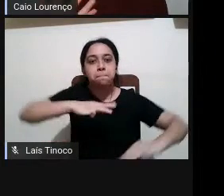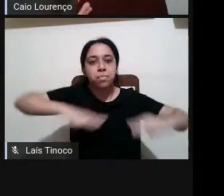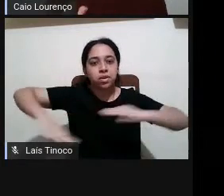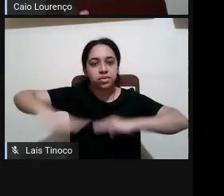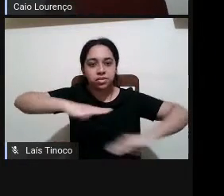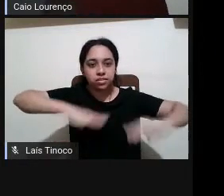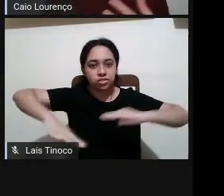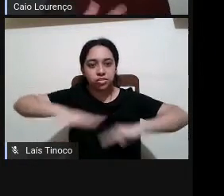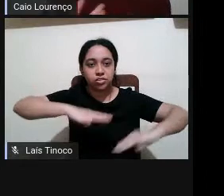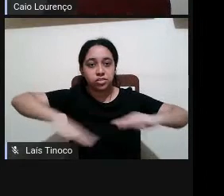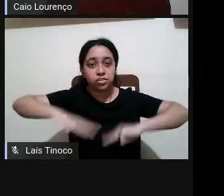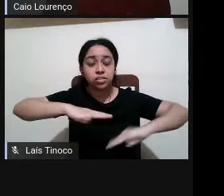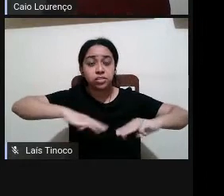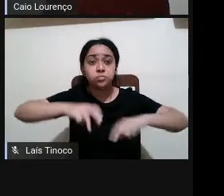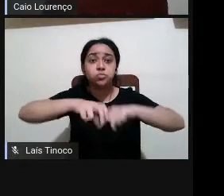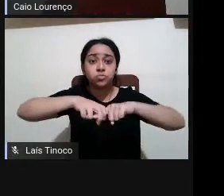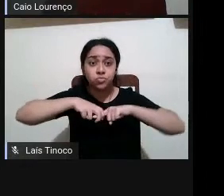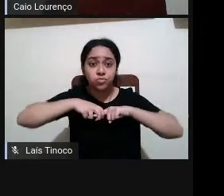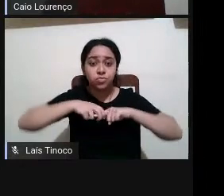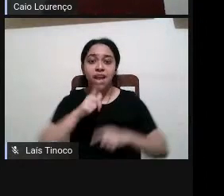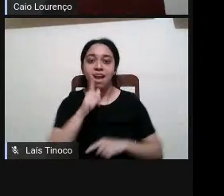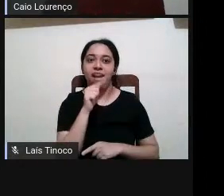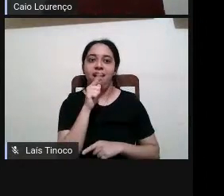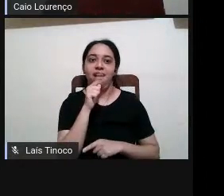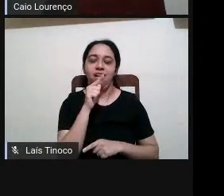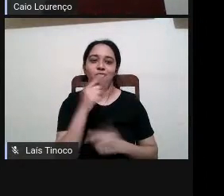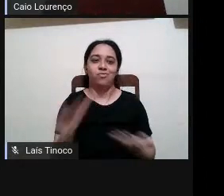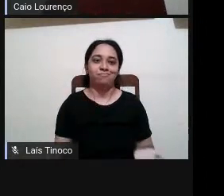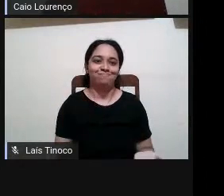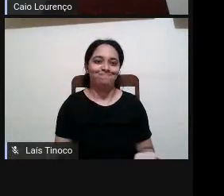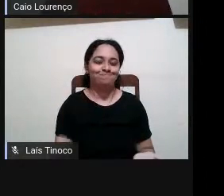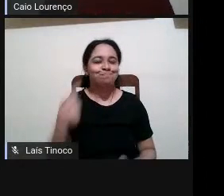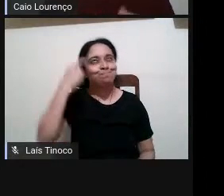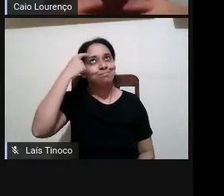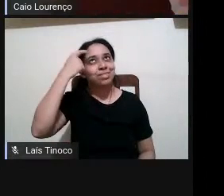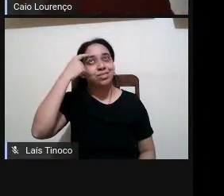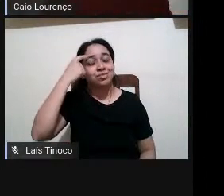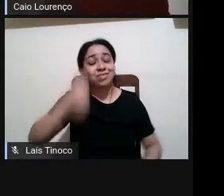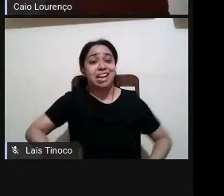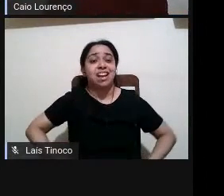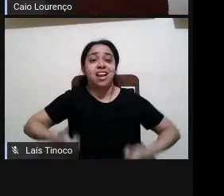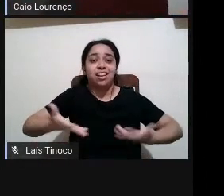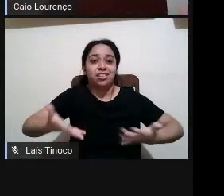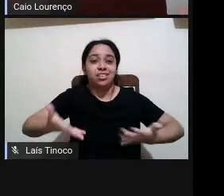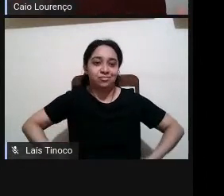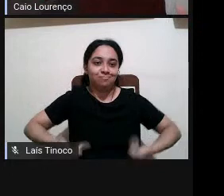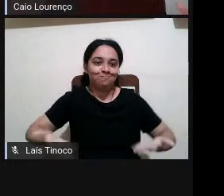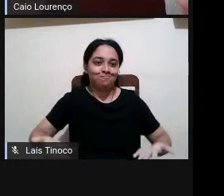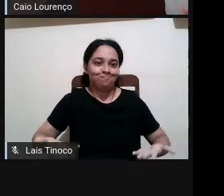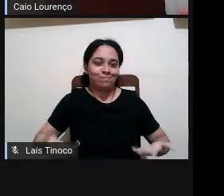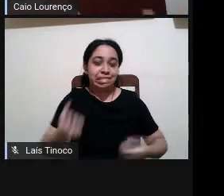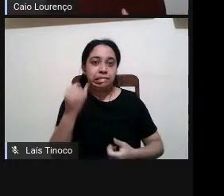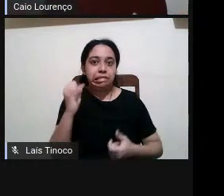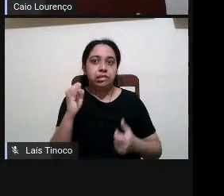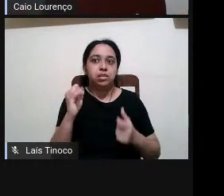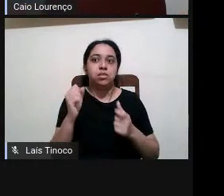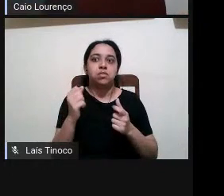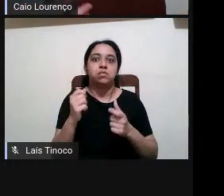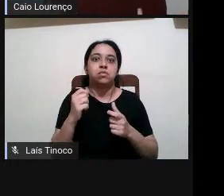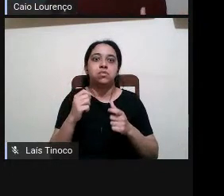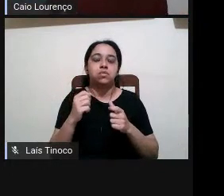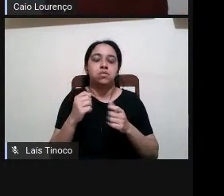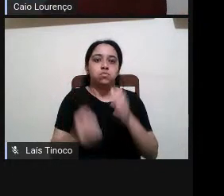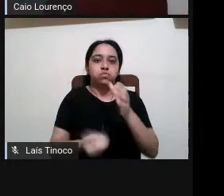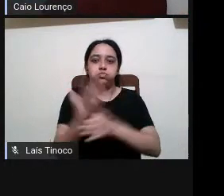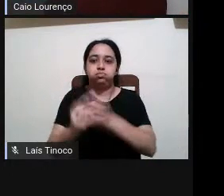Mas imagina o custo que pode estar relacionado a tudo isso em uma macro escala, né? Então, sem dúvida,